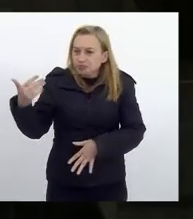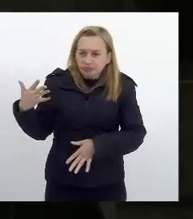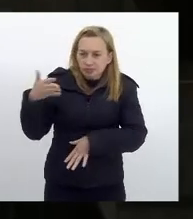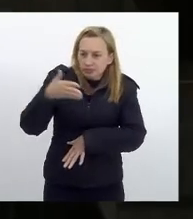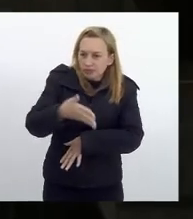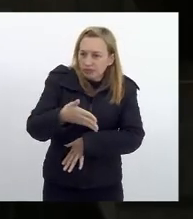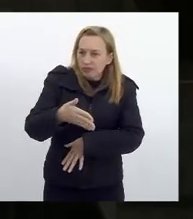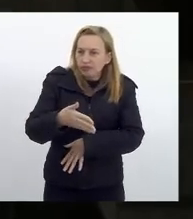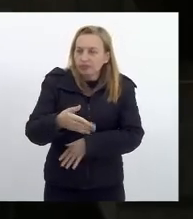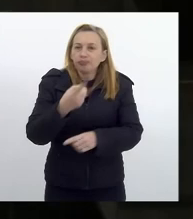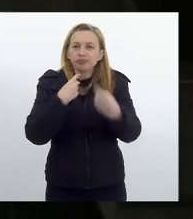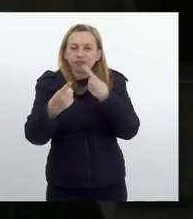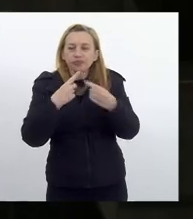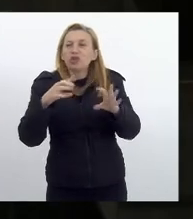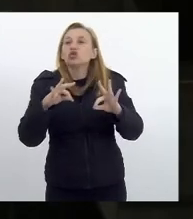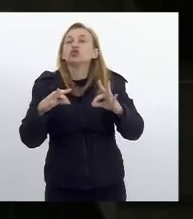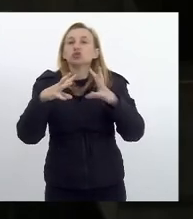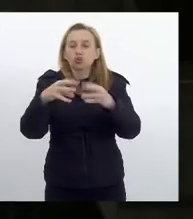debater, e